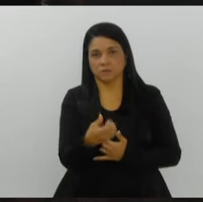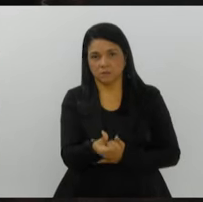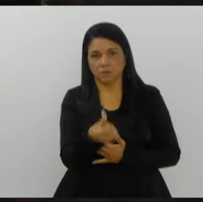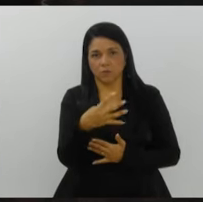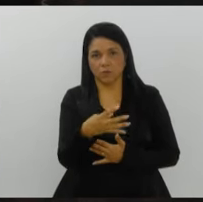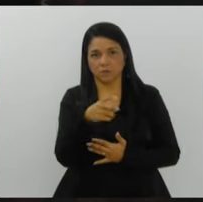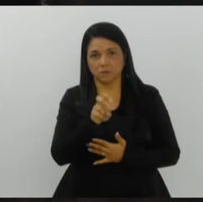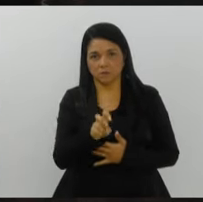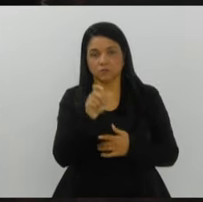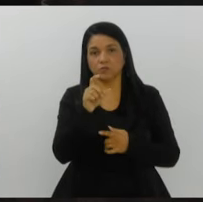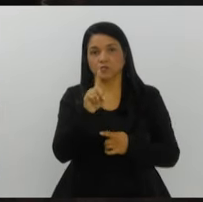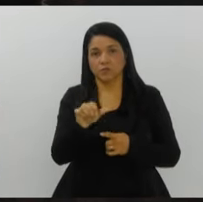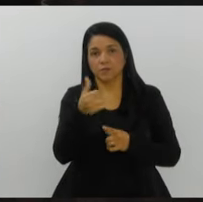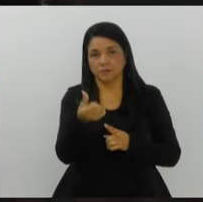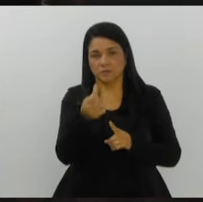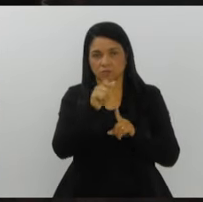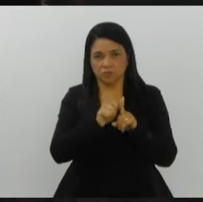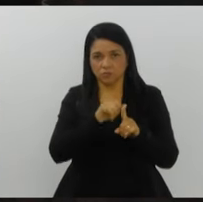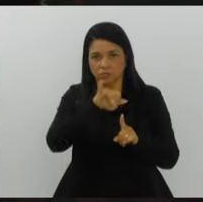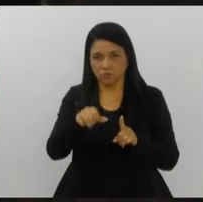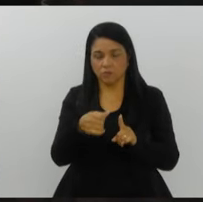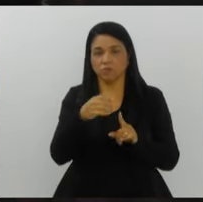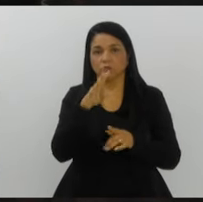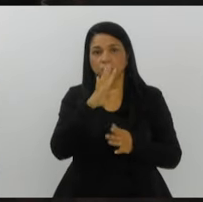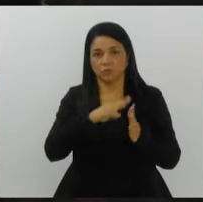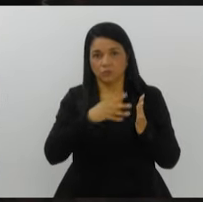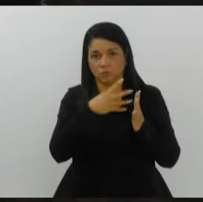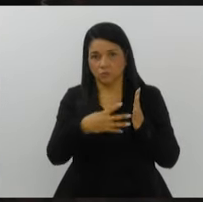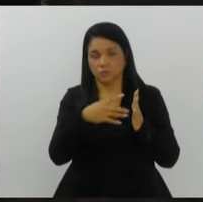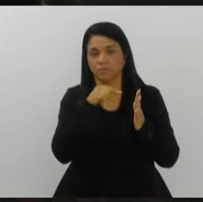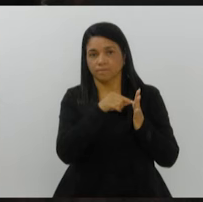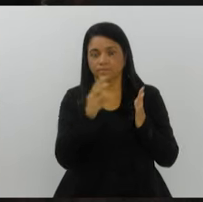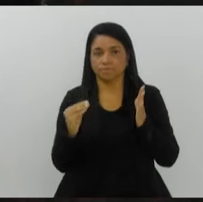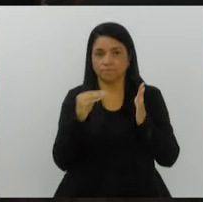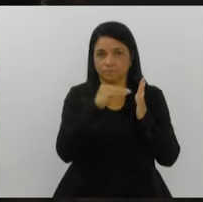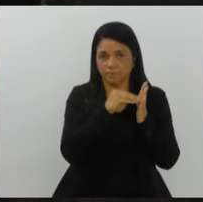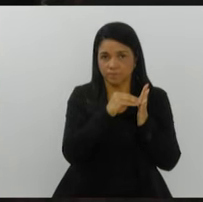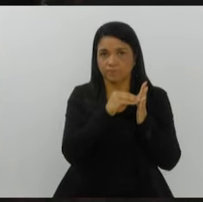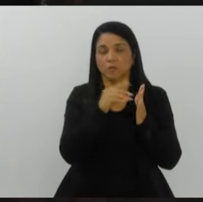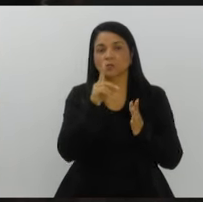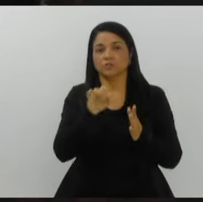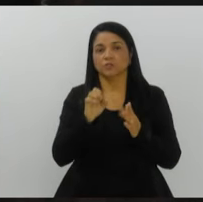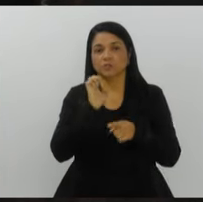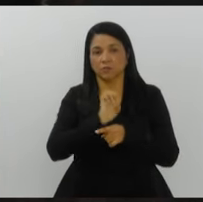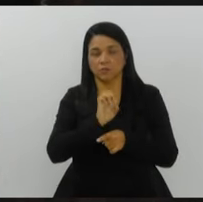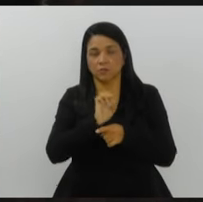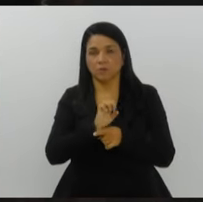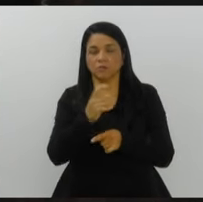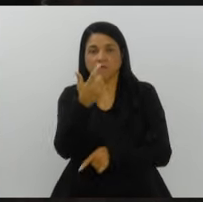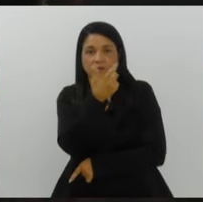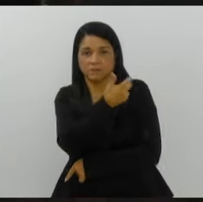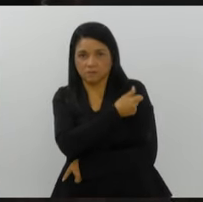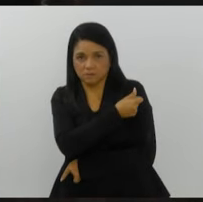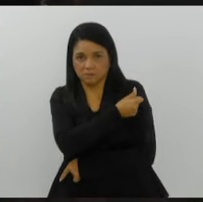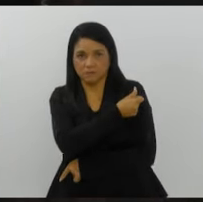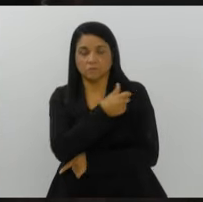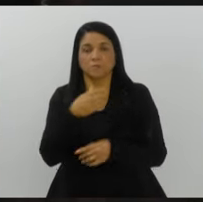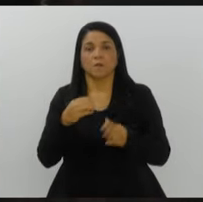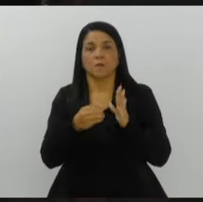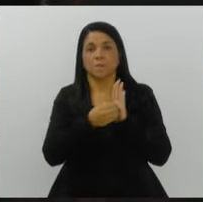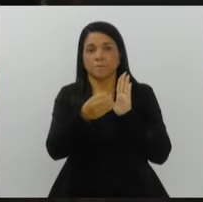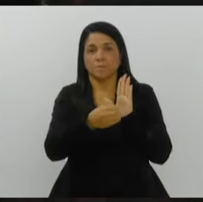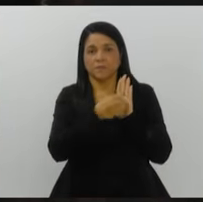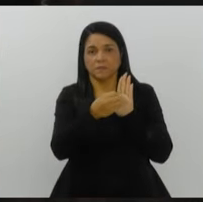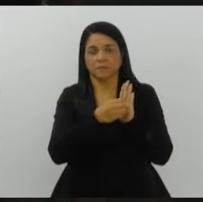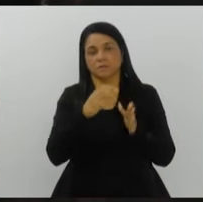5.645, de 6 de janeiro de 2010, incluindo no calendário oficial do Estado do Rio de Janeiro, o dia estadual da vacinação. Pareceres das comissões